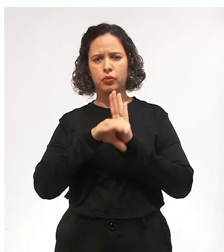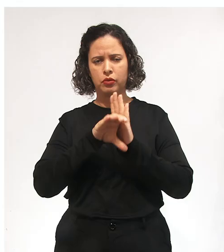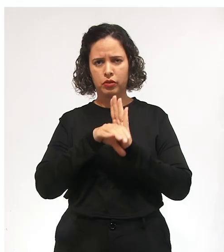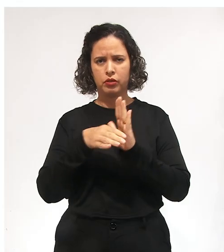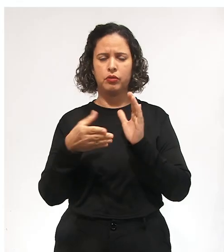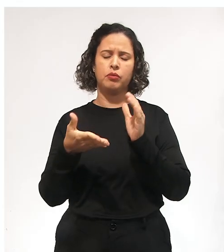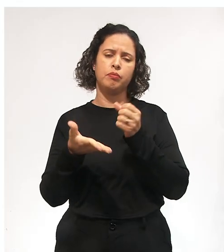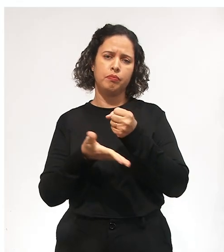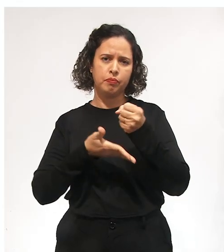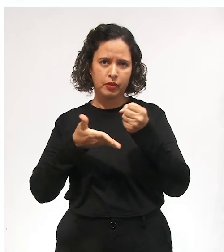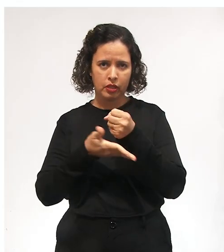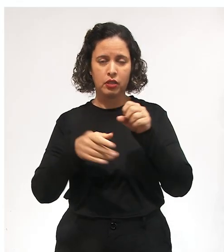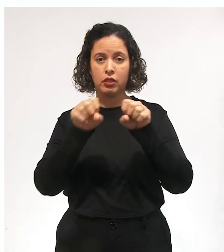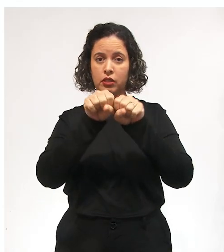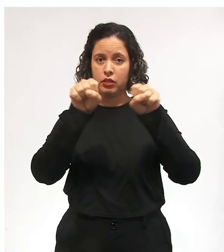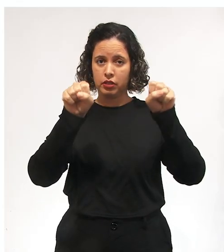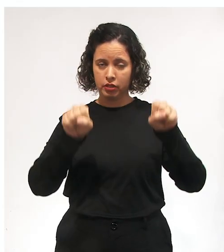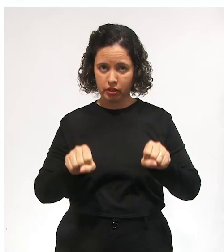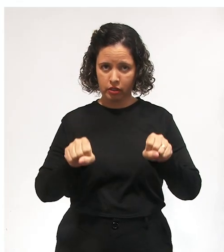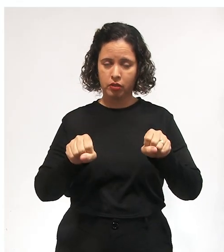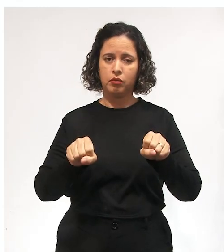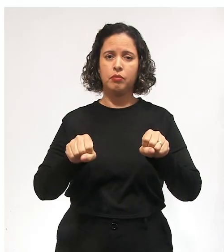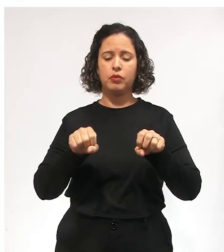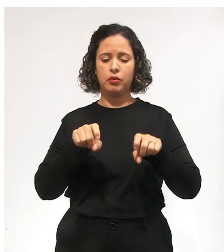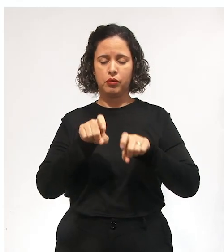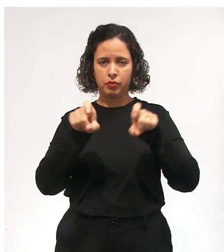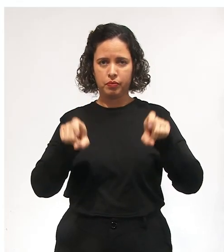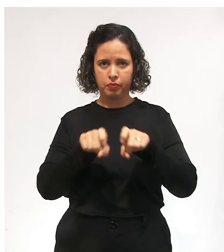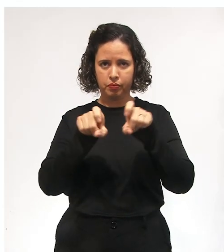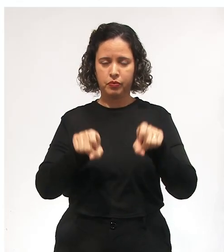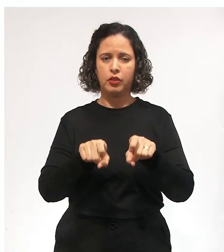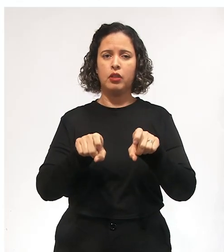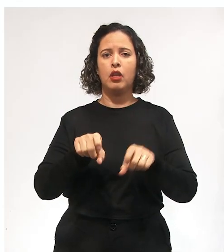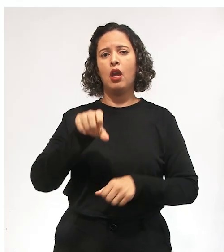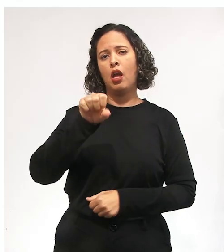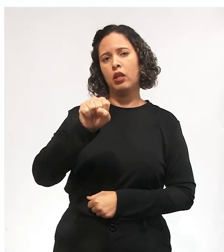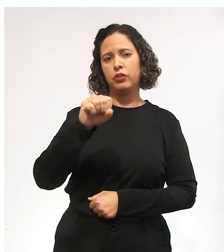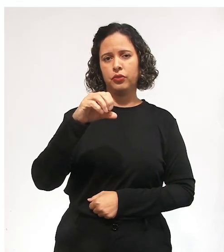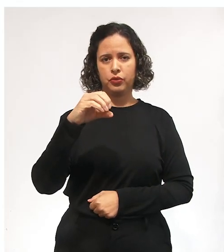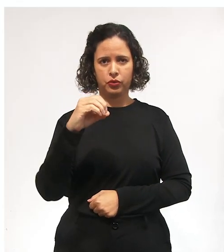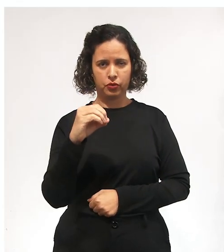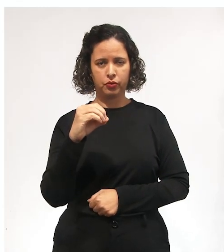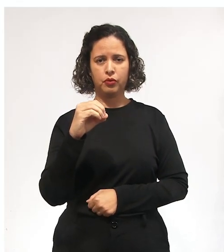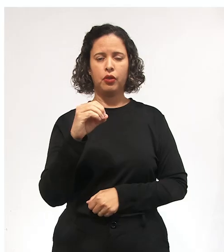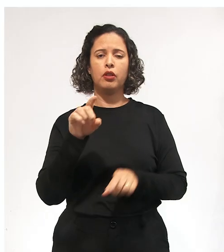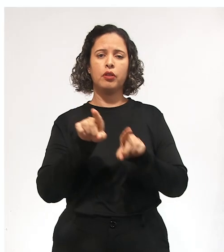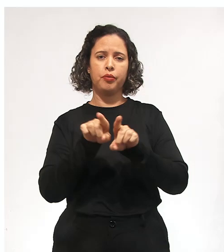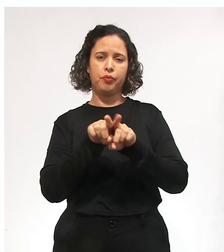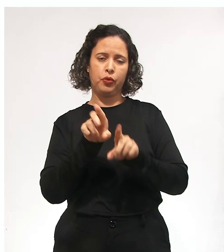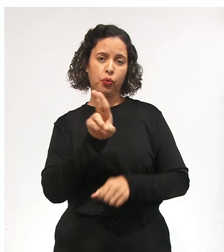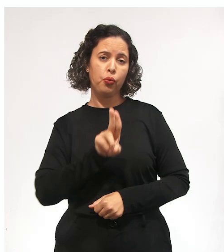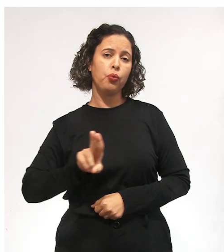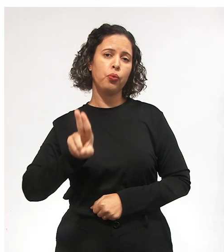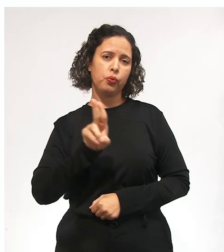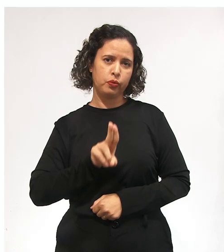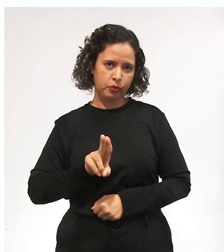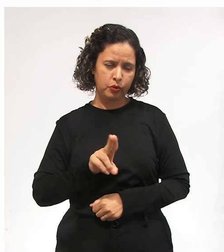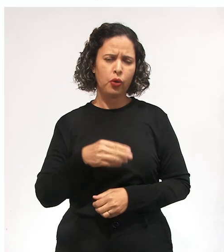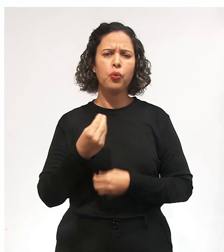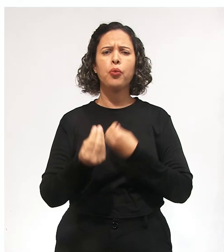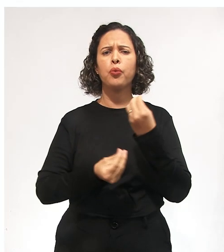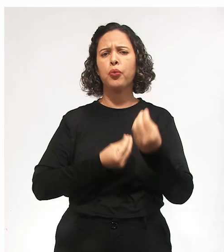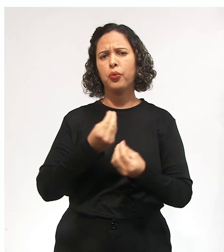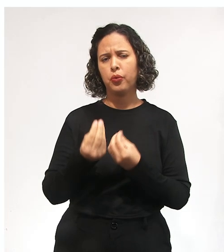computacionais e sistemas operacionais e as aplicações, suas aplicações. Como